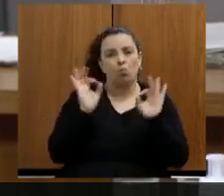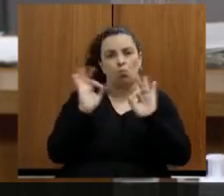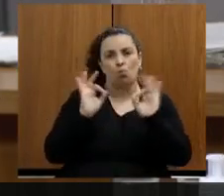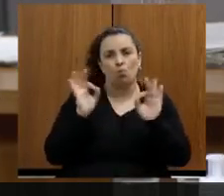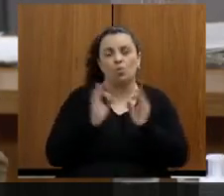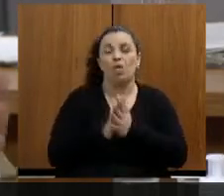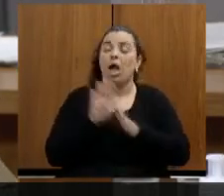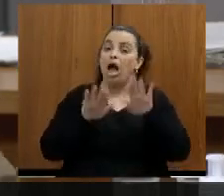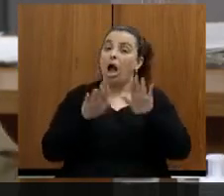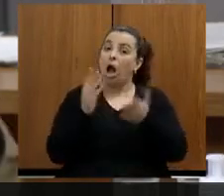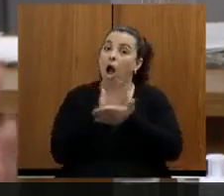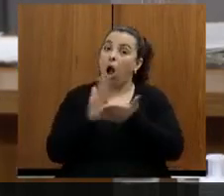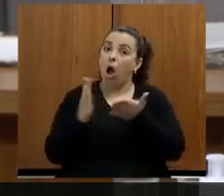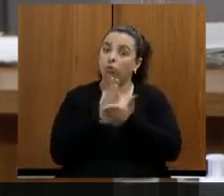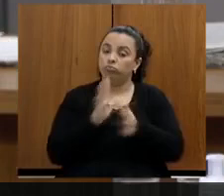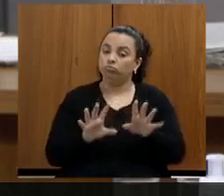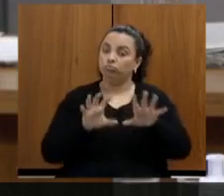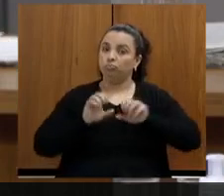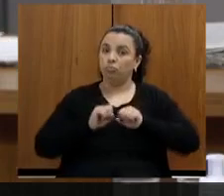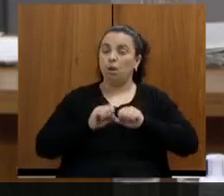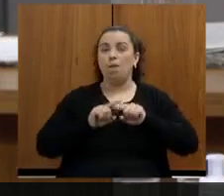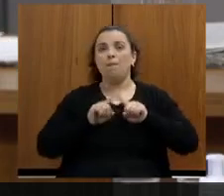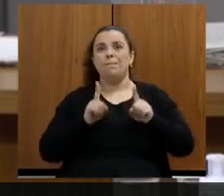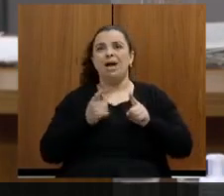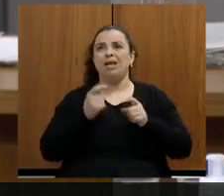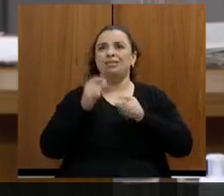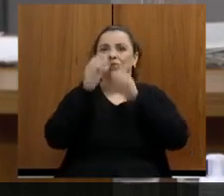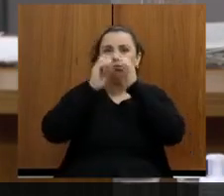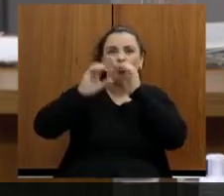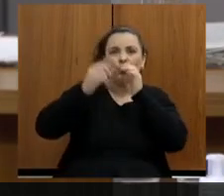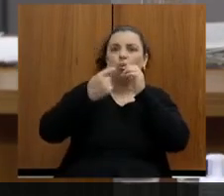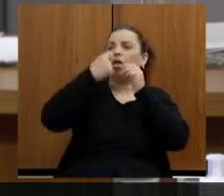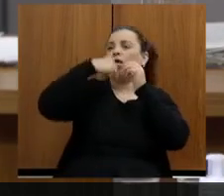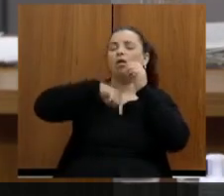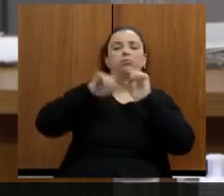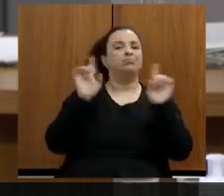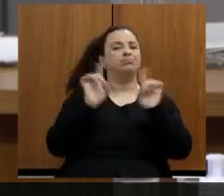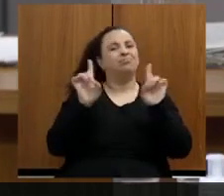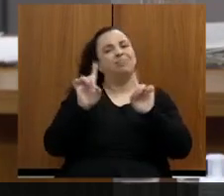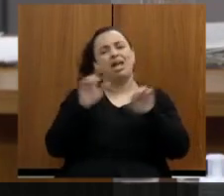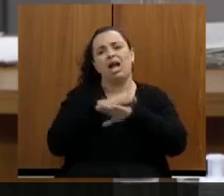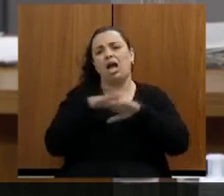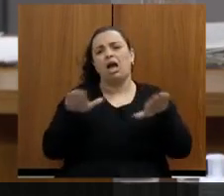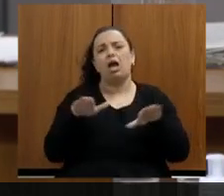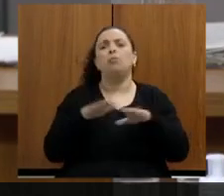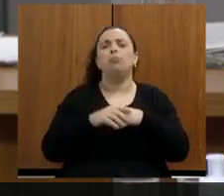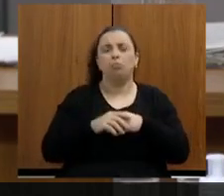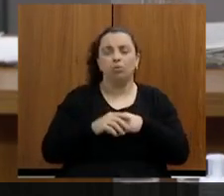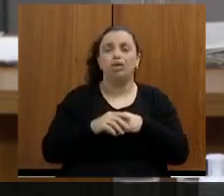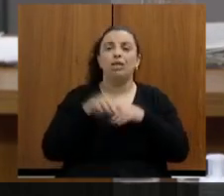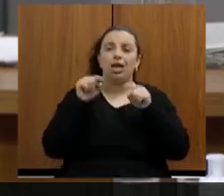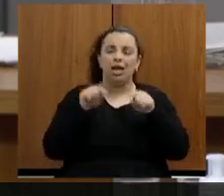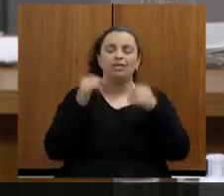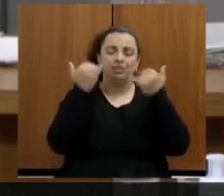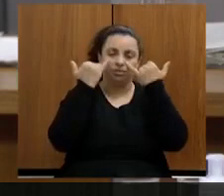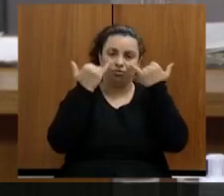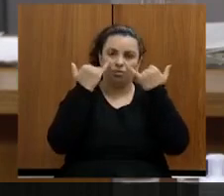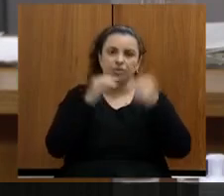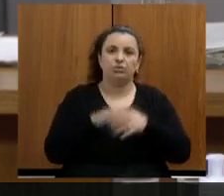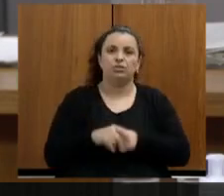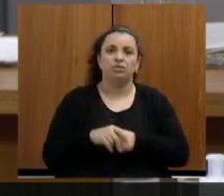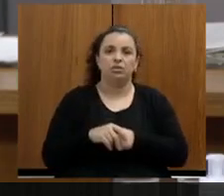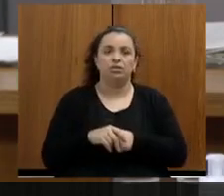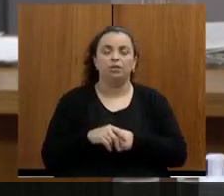semana duas vezes não tem não tá tendo mais entubamento né então a gente essas informações